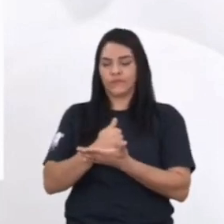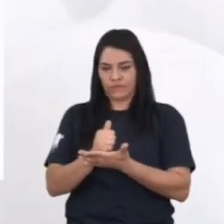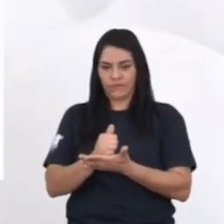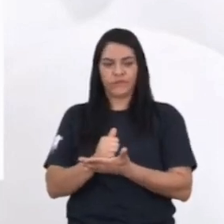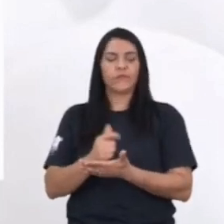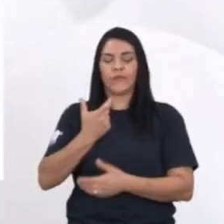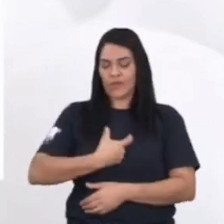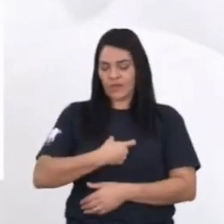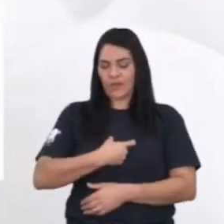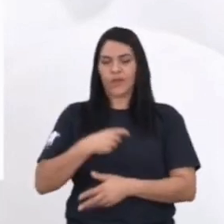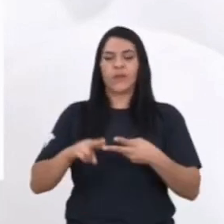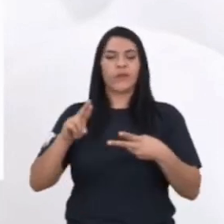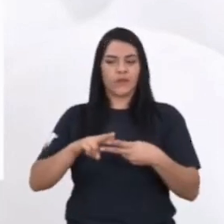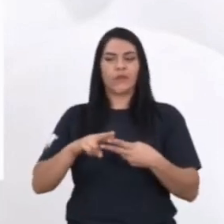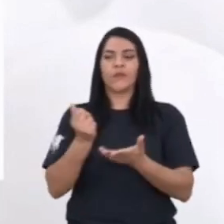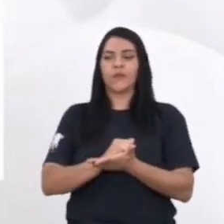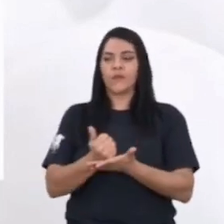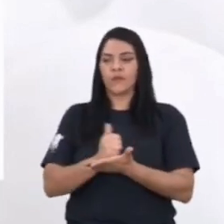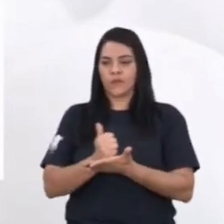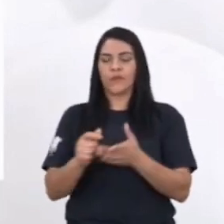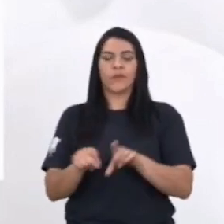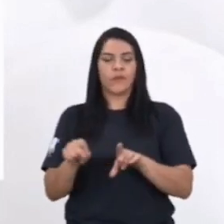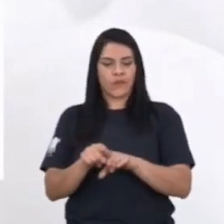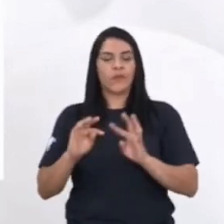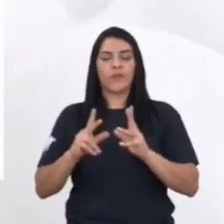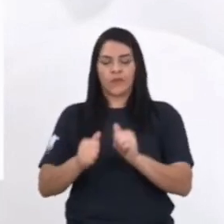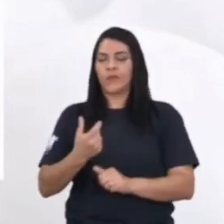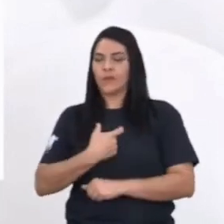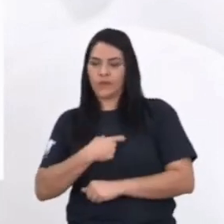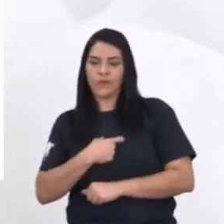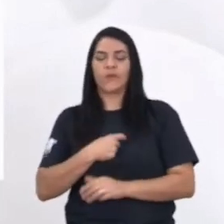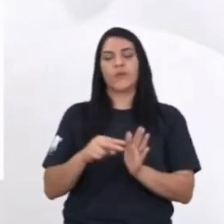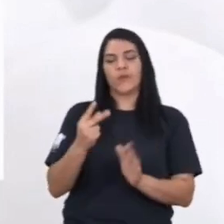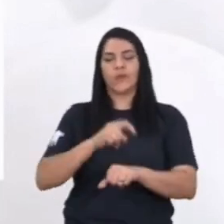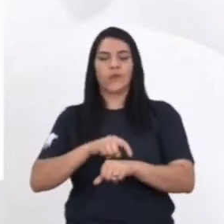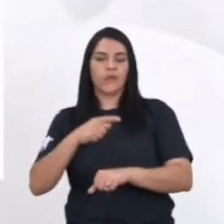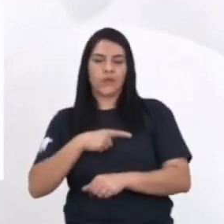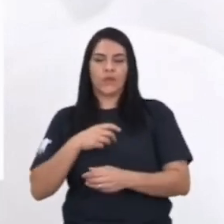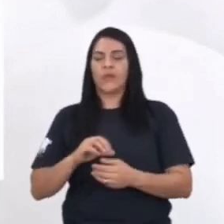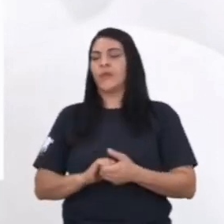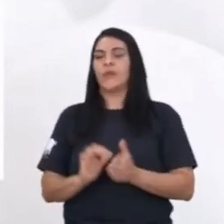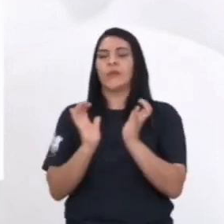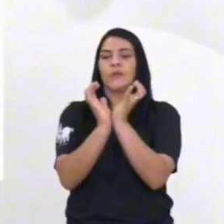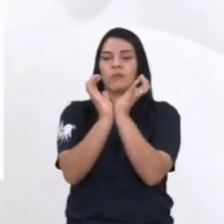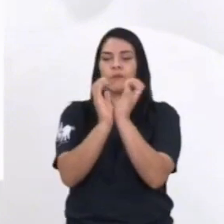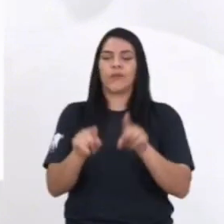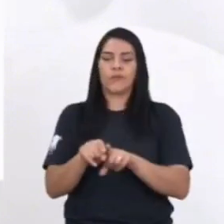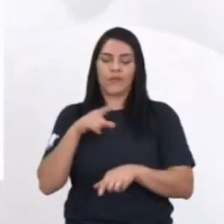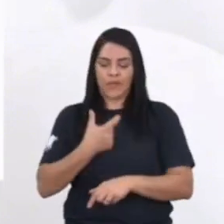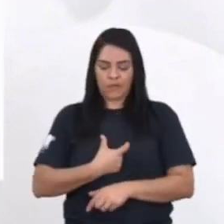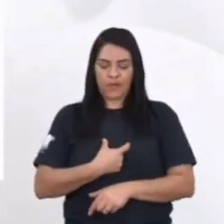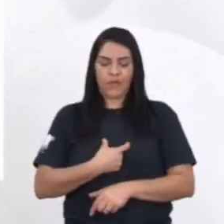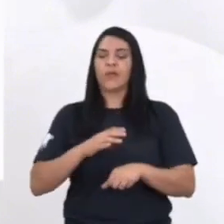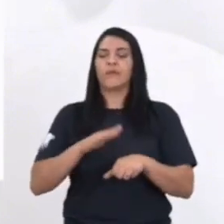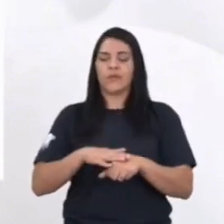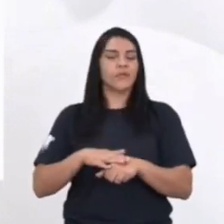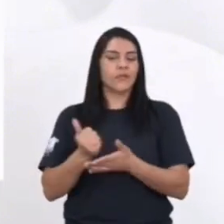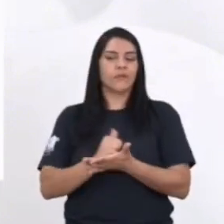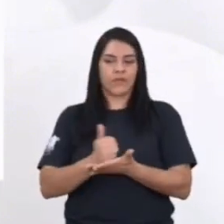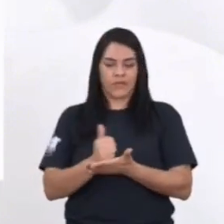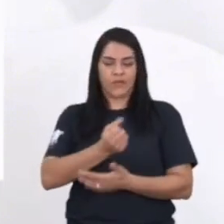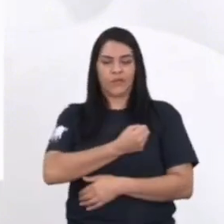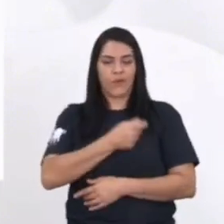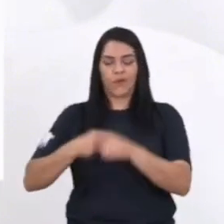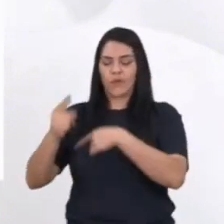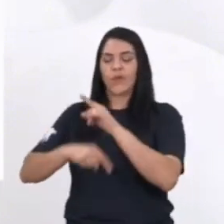as medalhas, os recursos de gamificação, primeiro vão ser as medalhas, depois no segundo momento os alunos vão ter os troféus. Eu vou poder ganhar medalhas e fazer parte dessa gamificação dos pontos